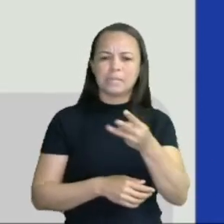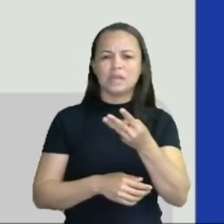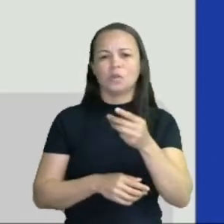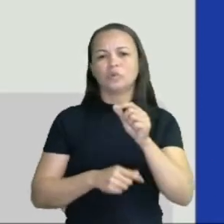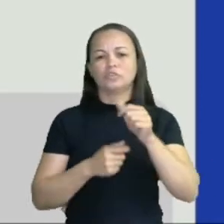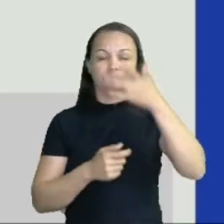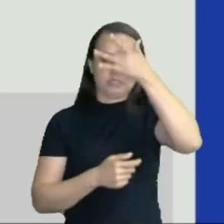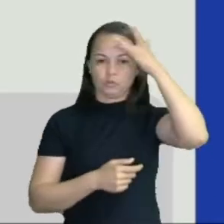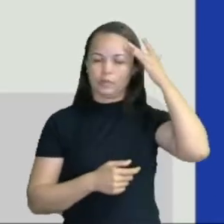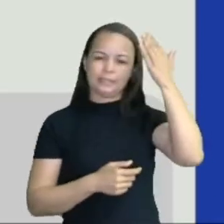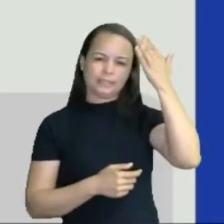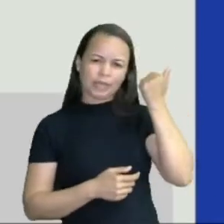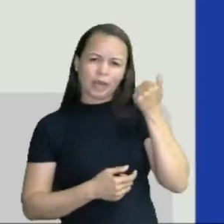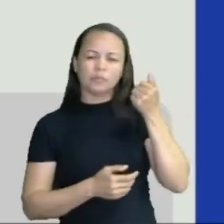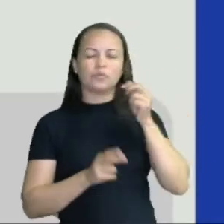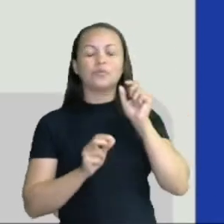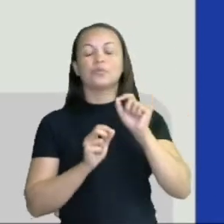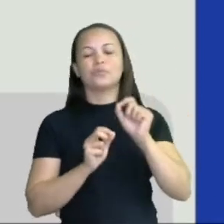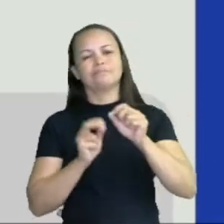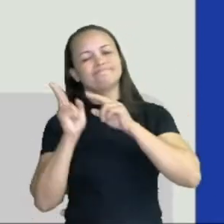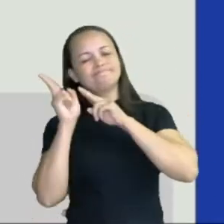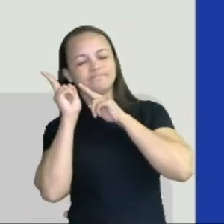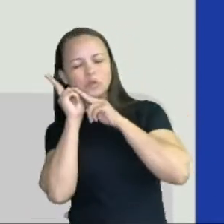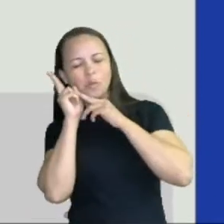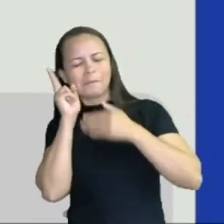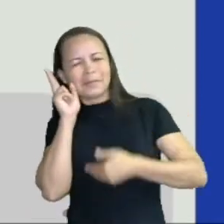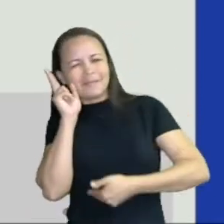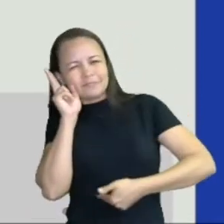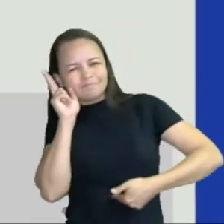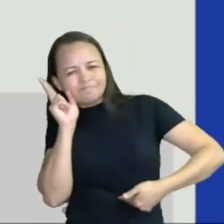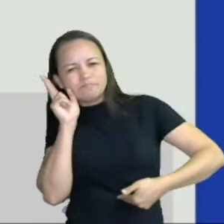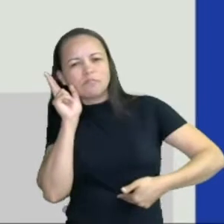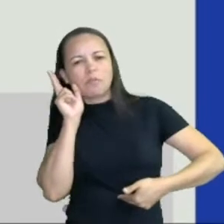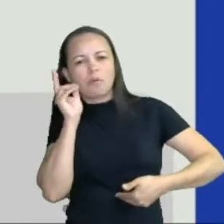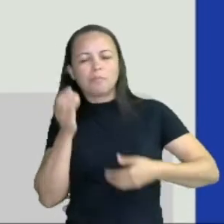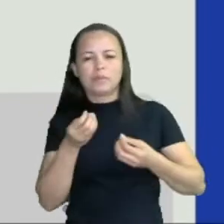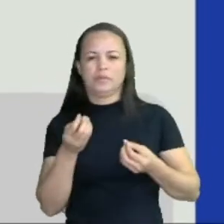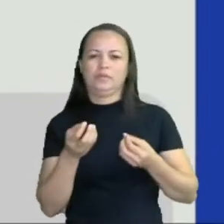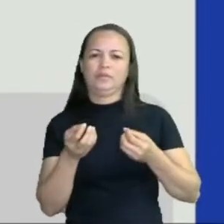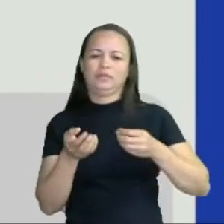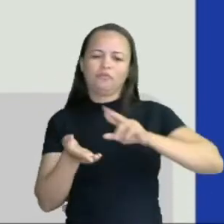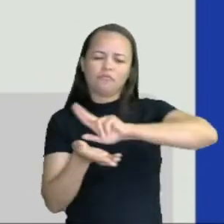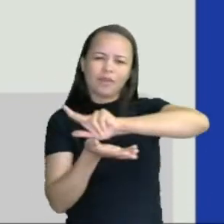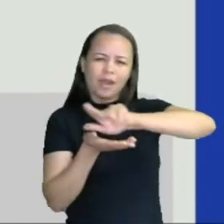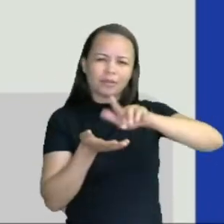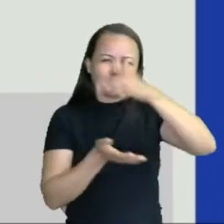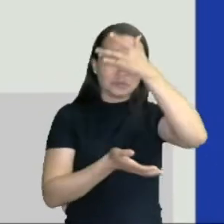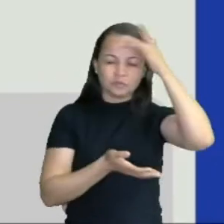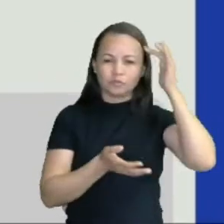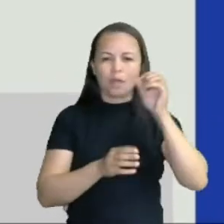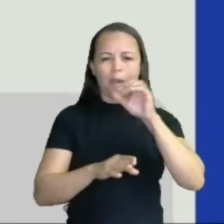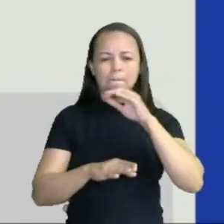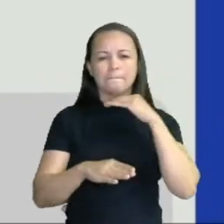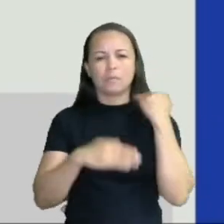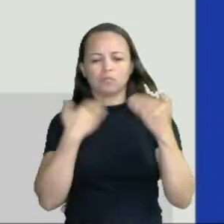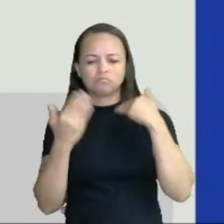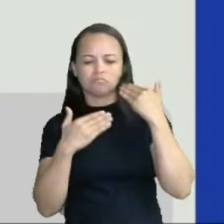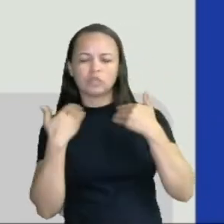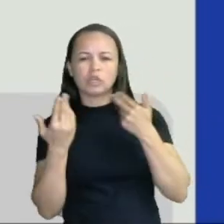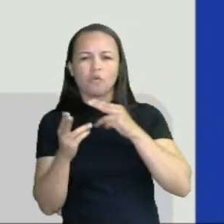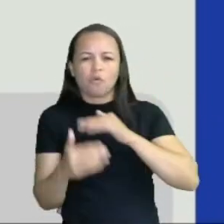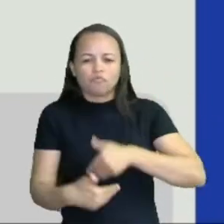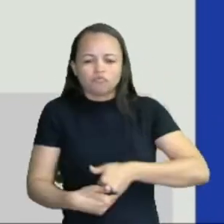por mulheres e crianças. E mais pessoas morrem de fome do que nas guerras. Aí tem